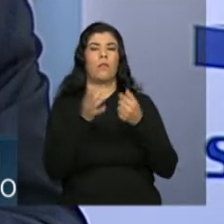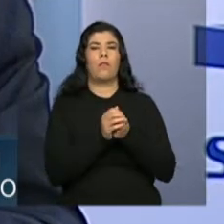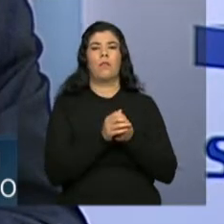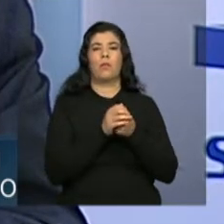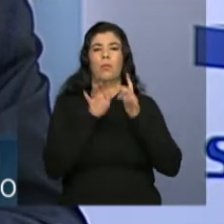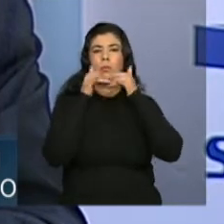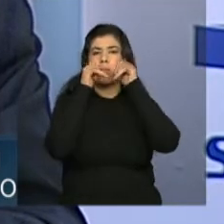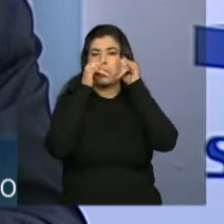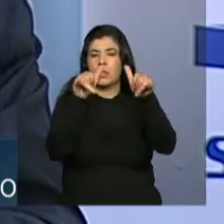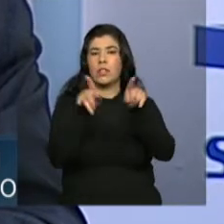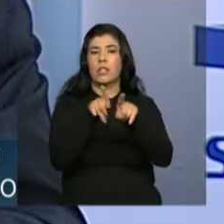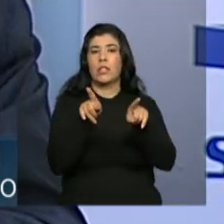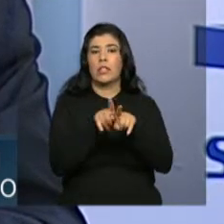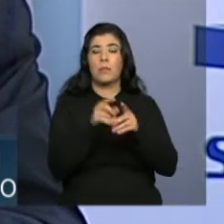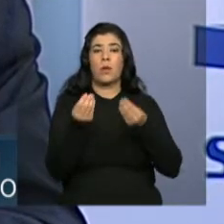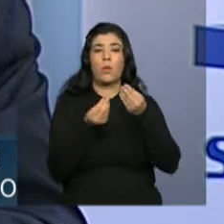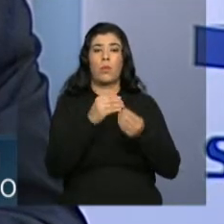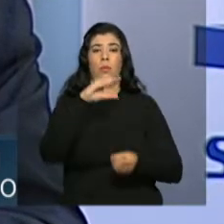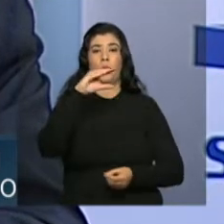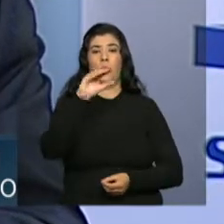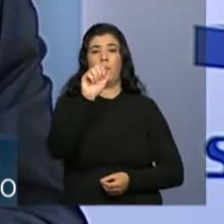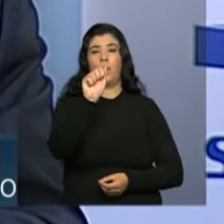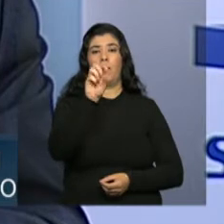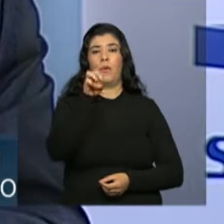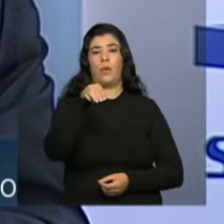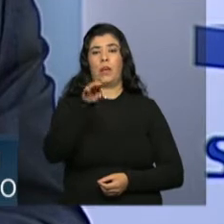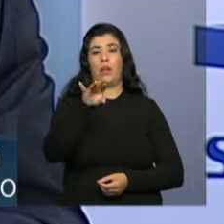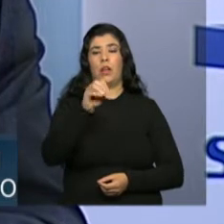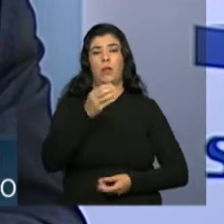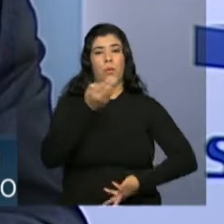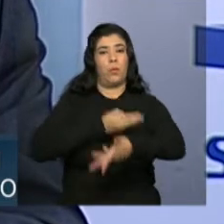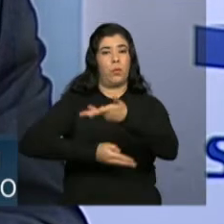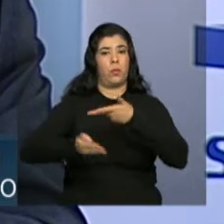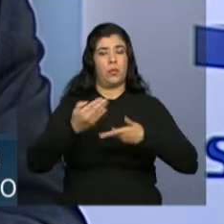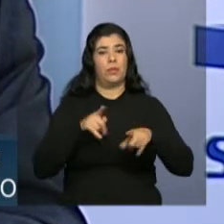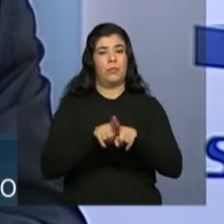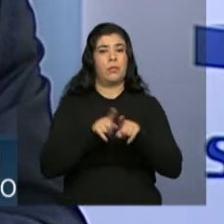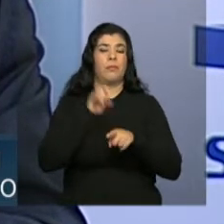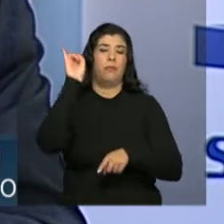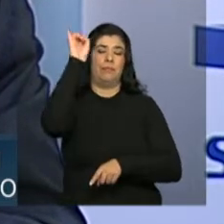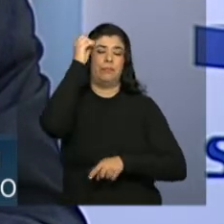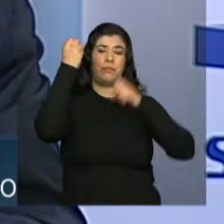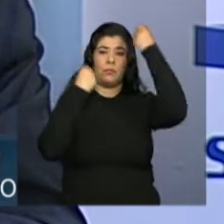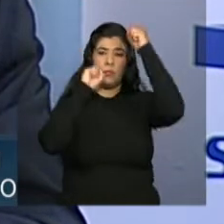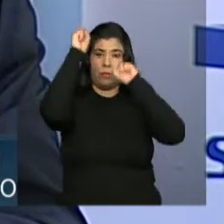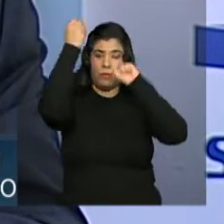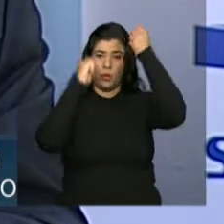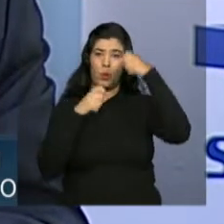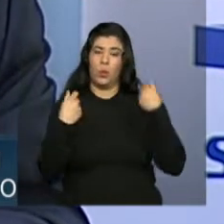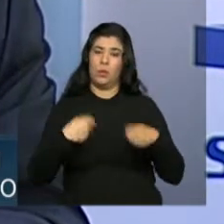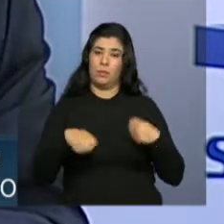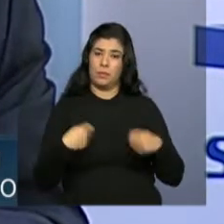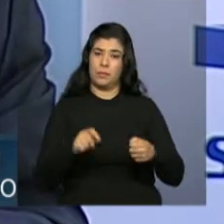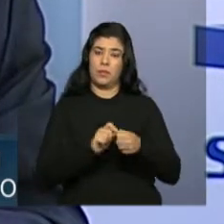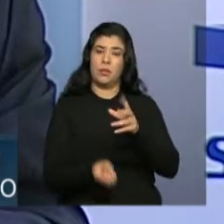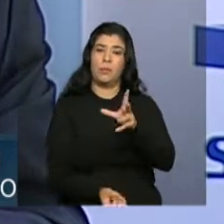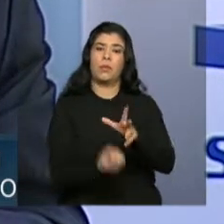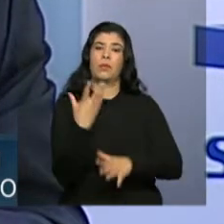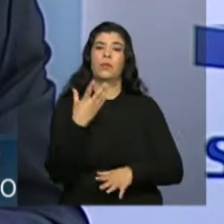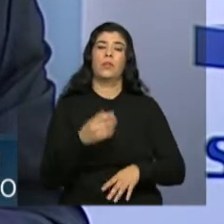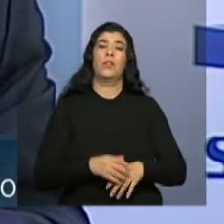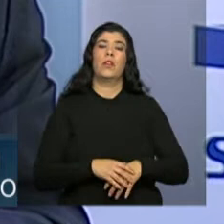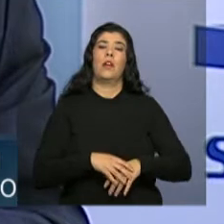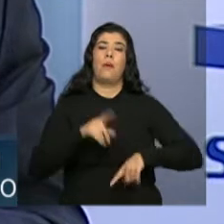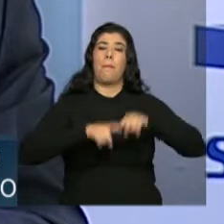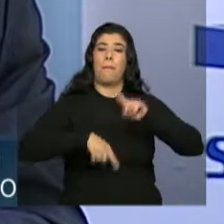câmbio né porque são dois insumos importantes para a Indústria Farmacêutica não é grande parte da matéria-prima